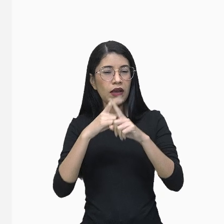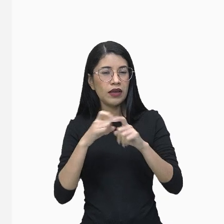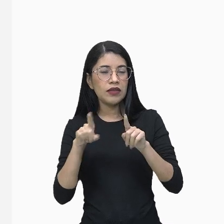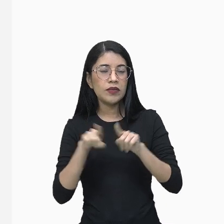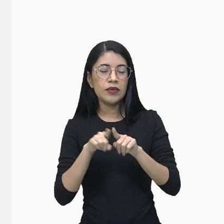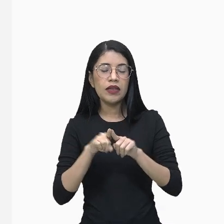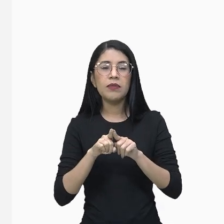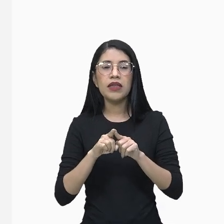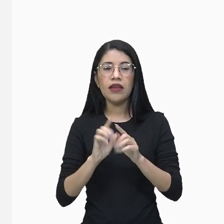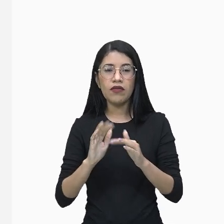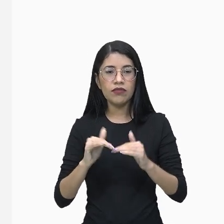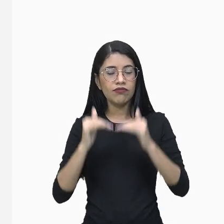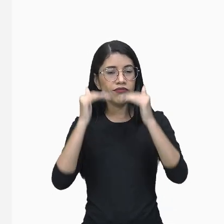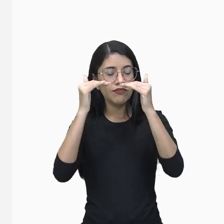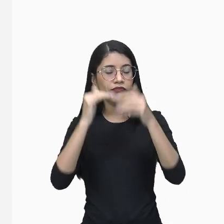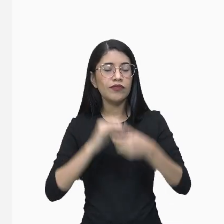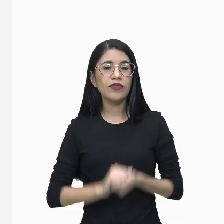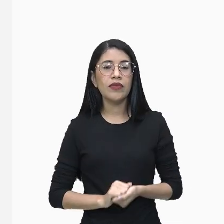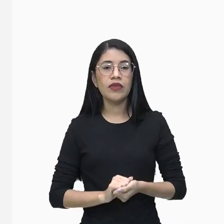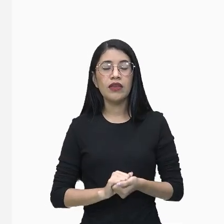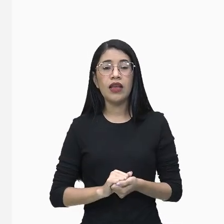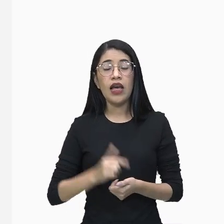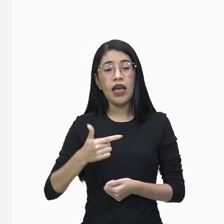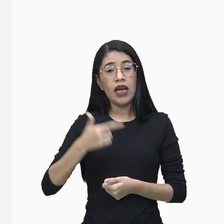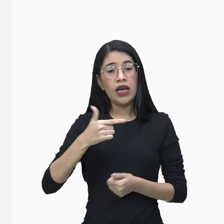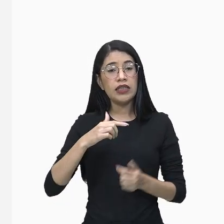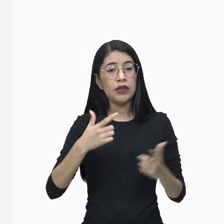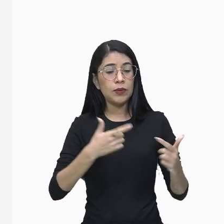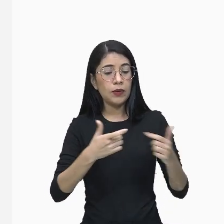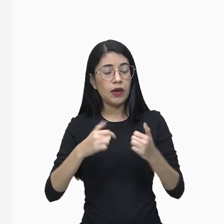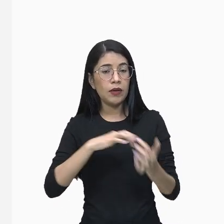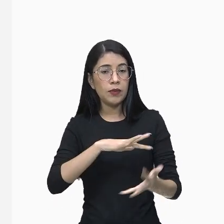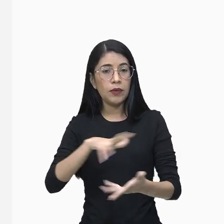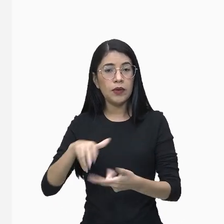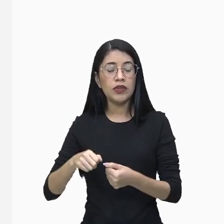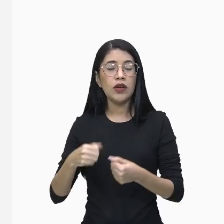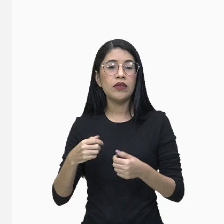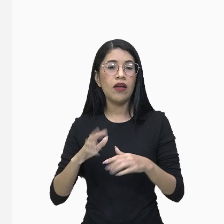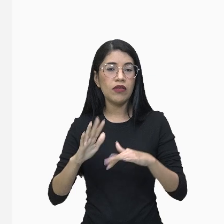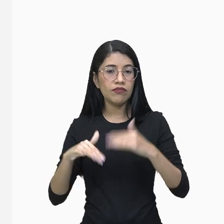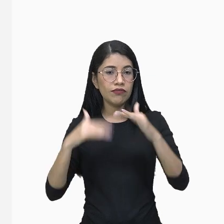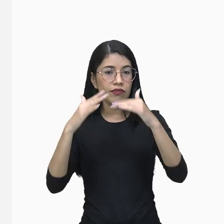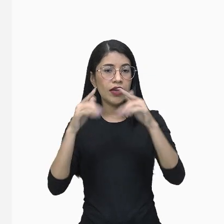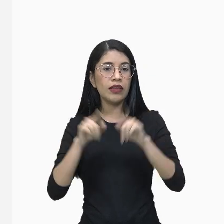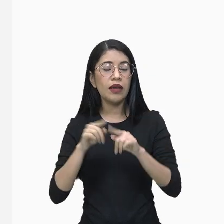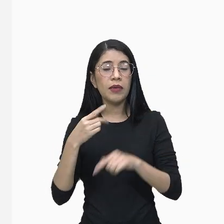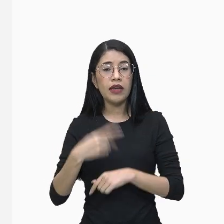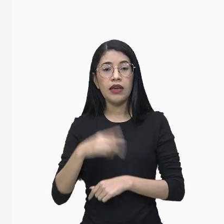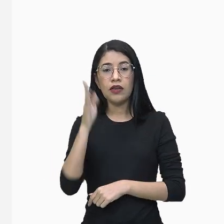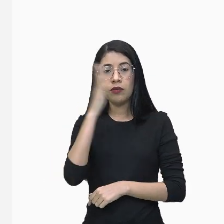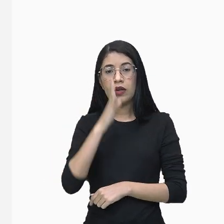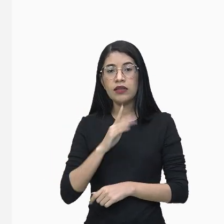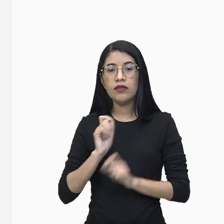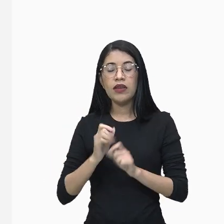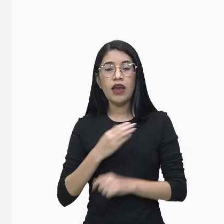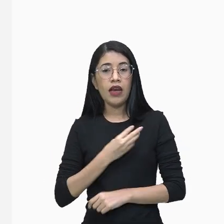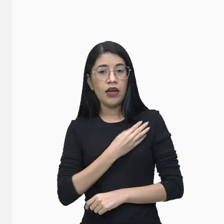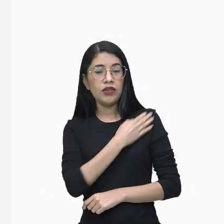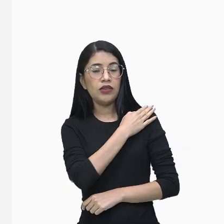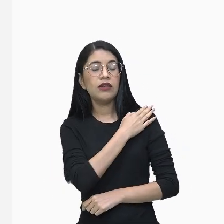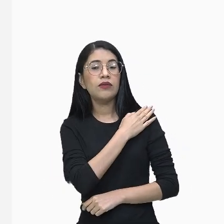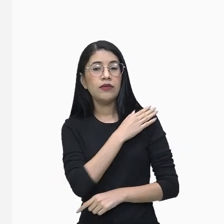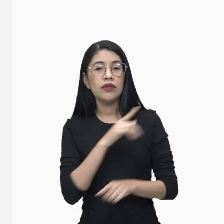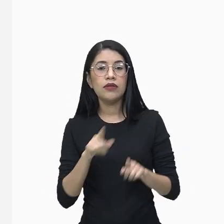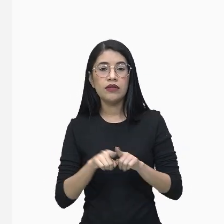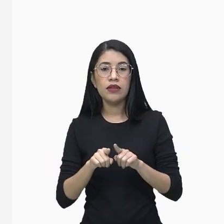Guerra Mundial estava aí se avizinhando e no Brasil estava em processo a ditadura Vargas. Tais